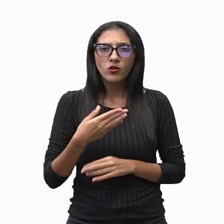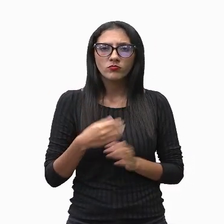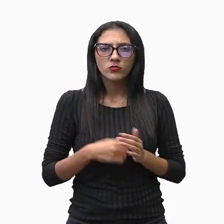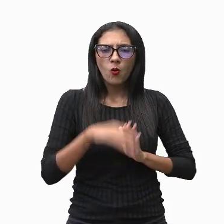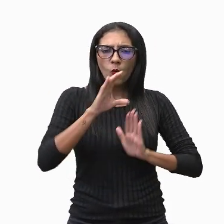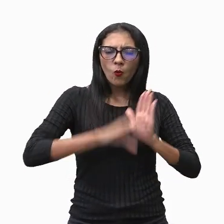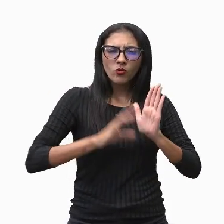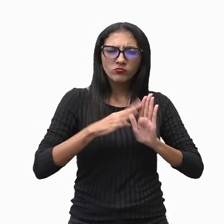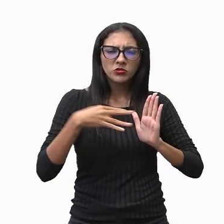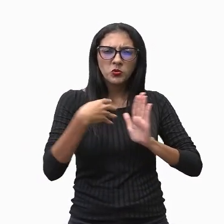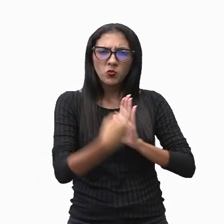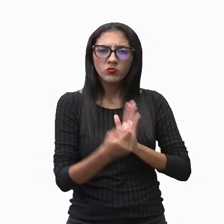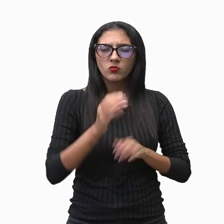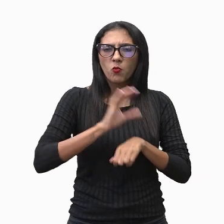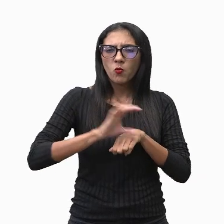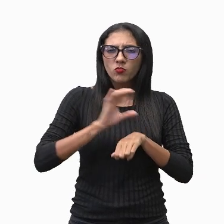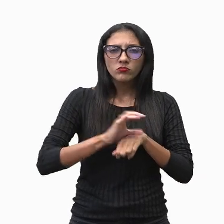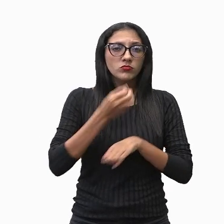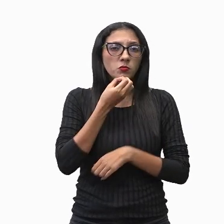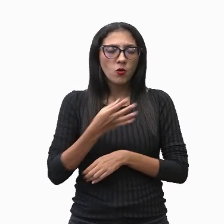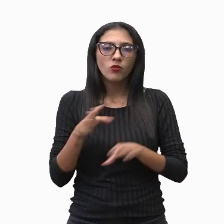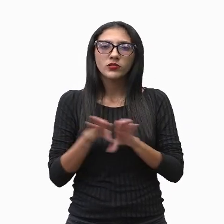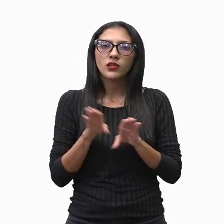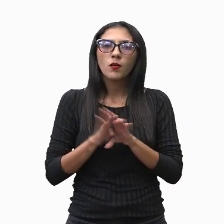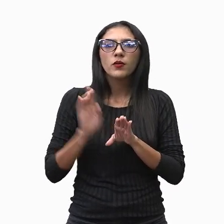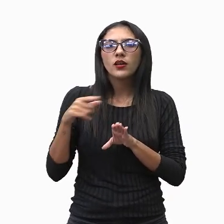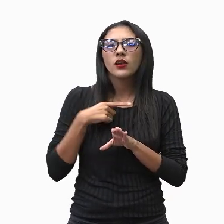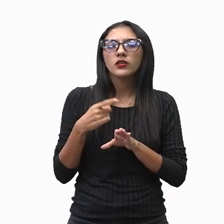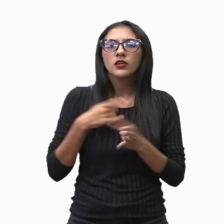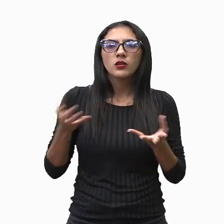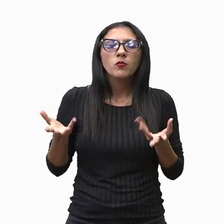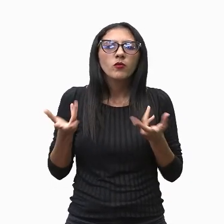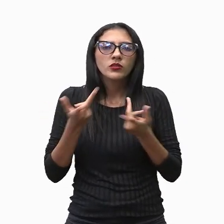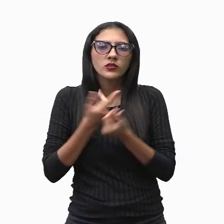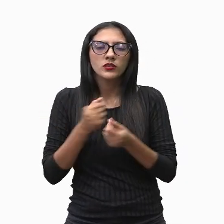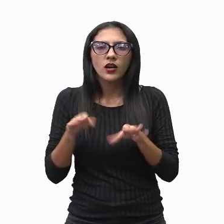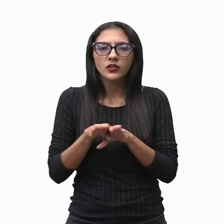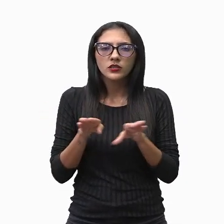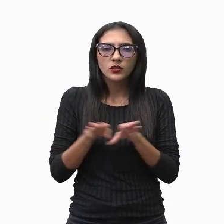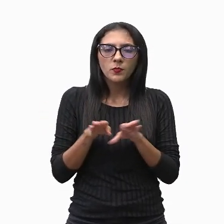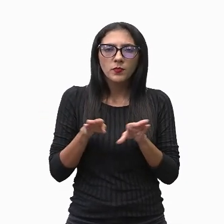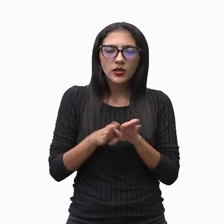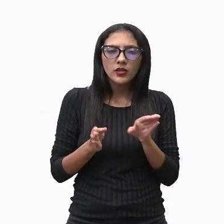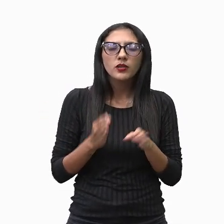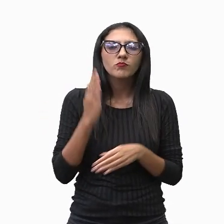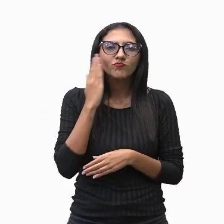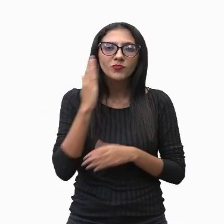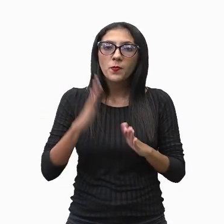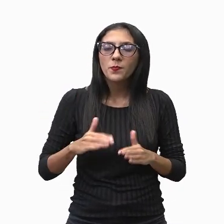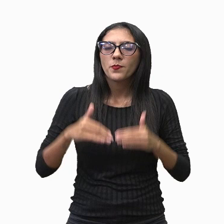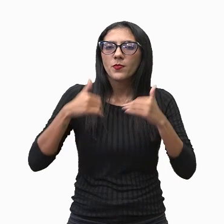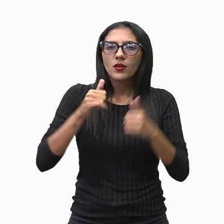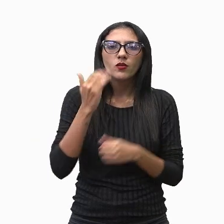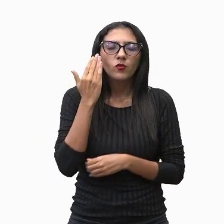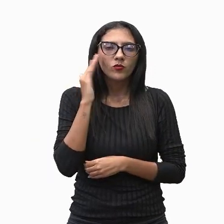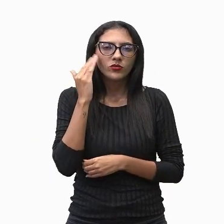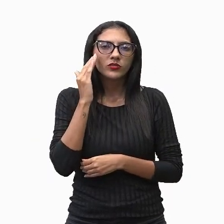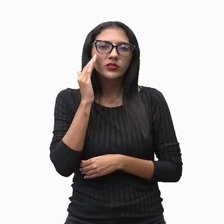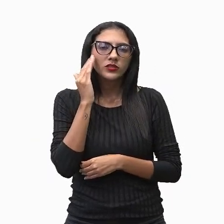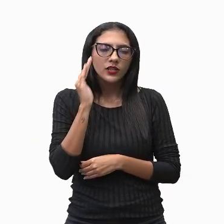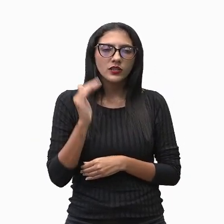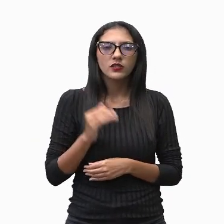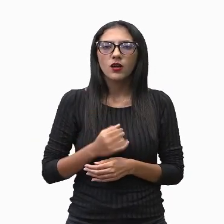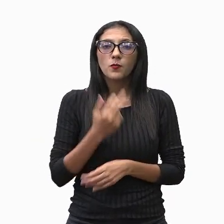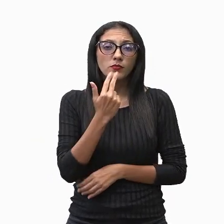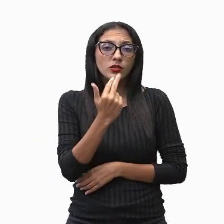de altíssima qualidade e volta também dominando aí um outro idioma, o que faz com que no seu currículo isso